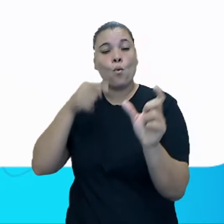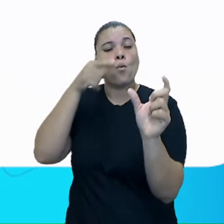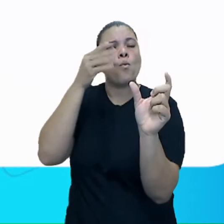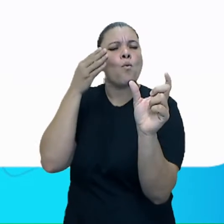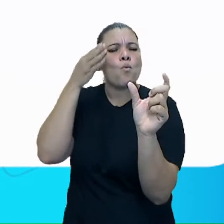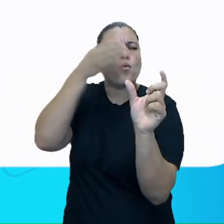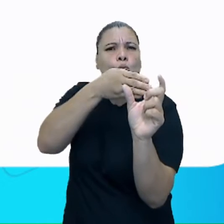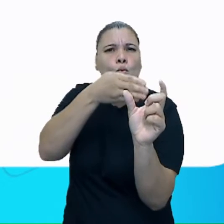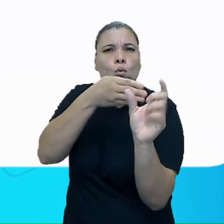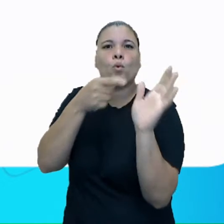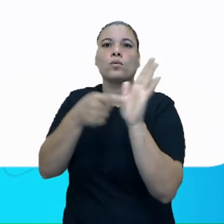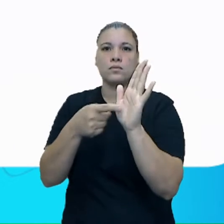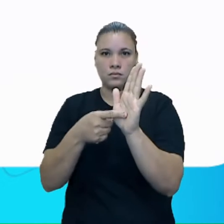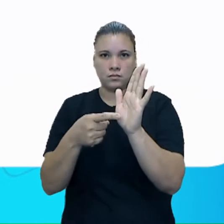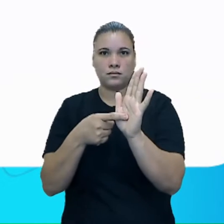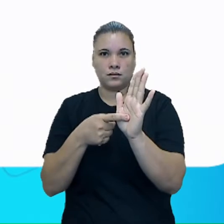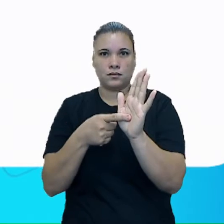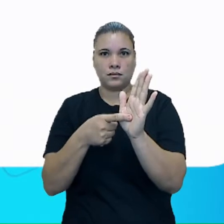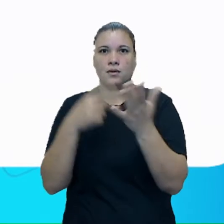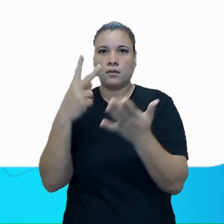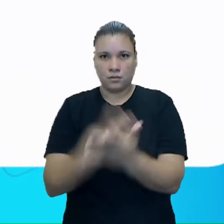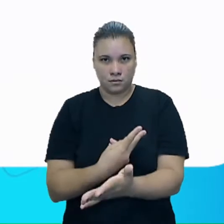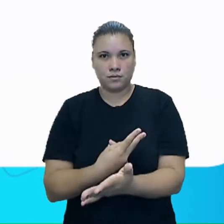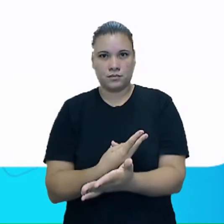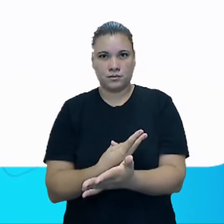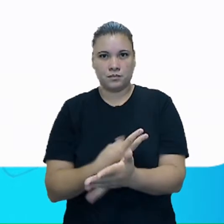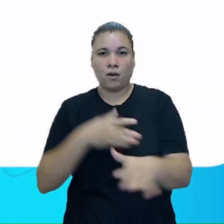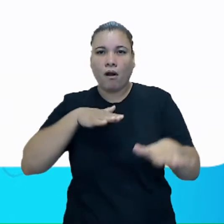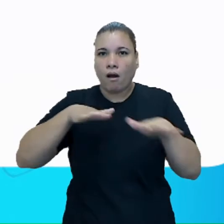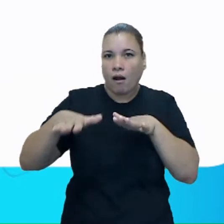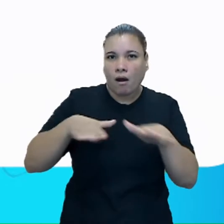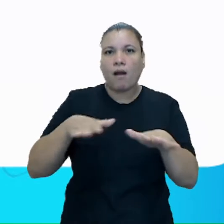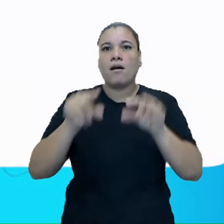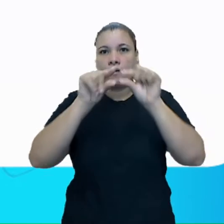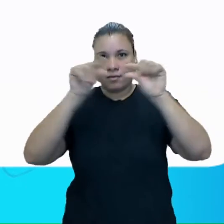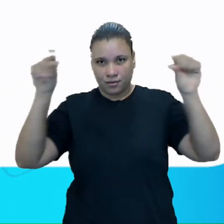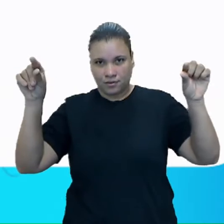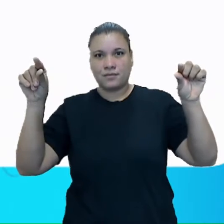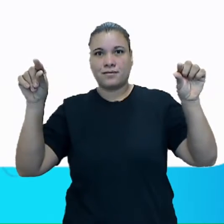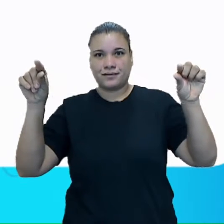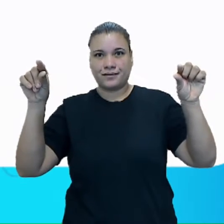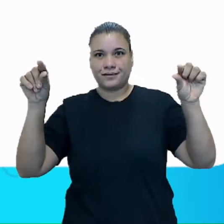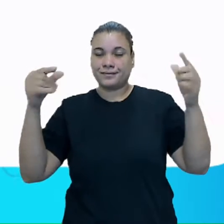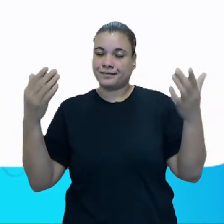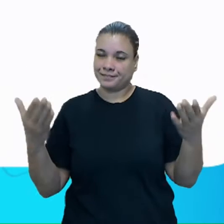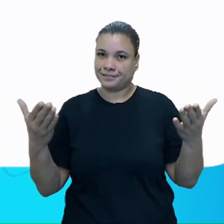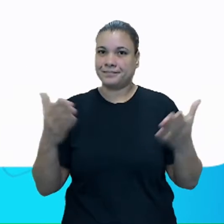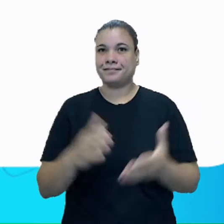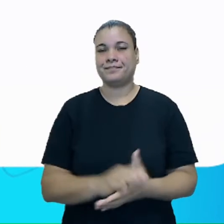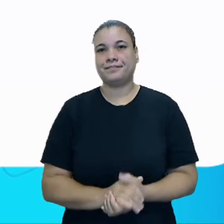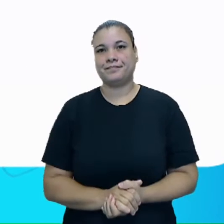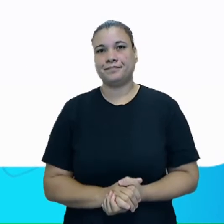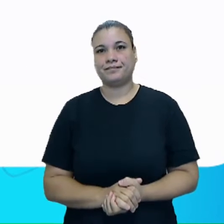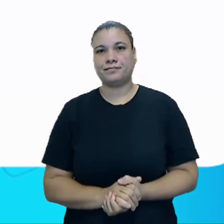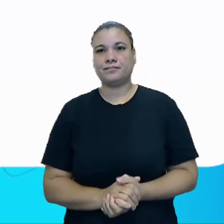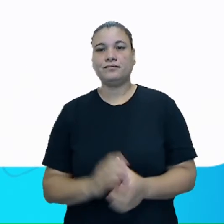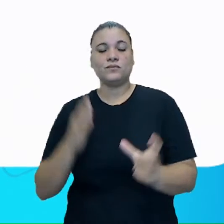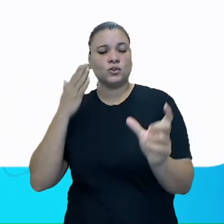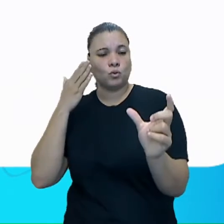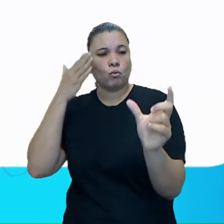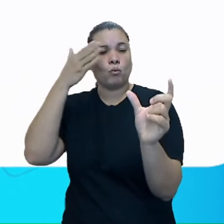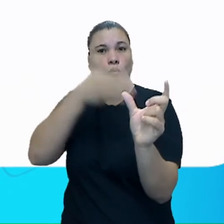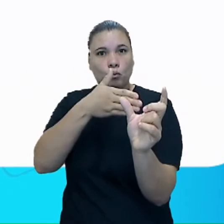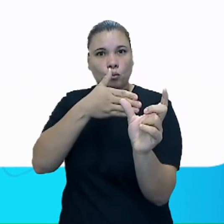uma ação? E isso é considerado um predicado verbal. Ele precisa se apresentar dessa forma. O núcleo de